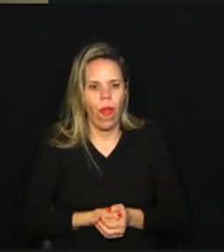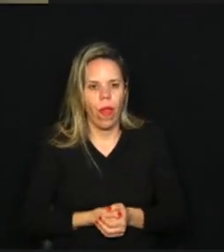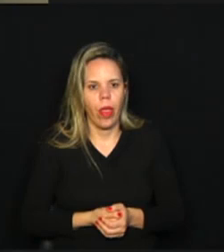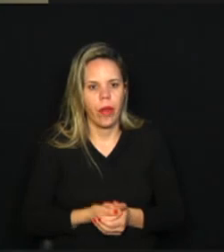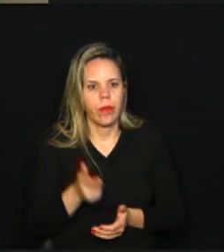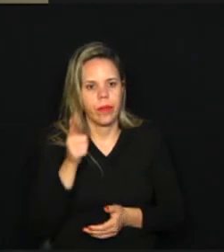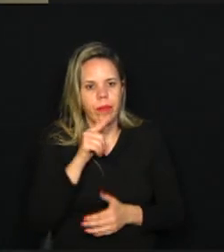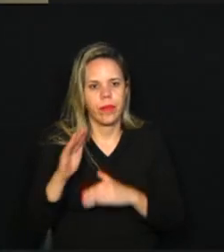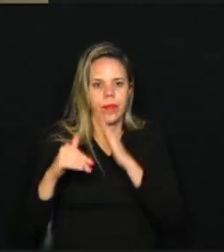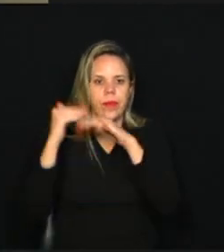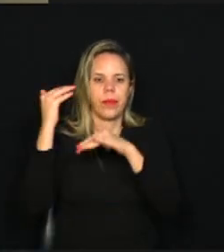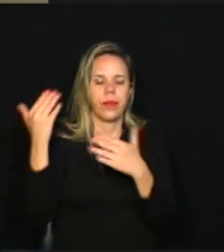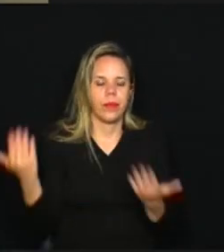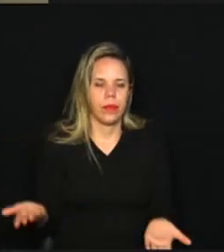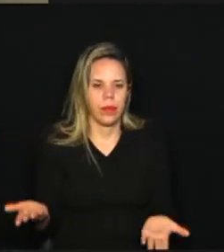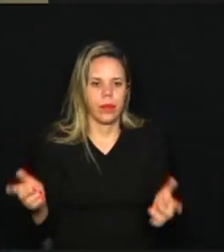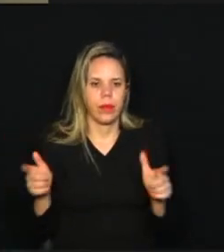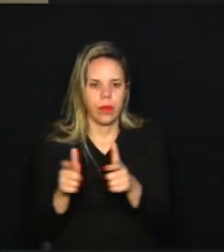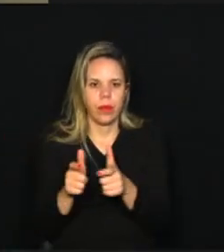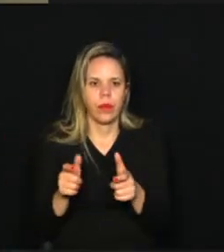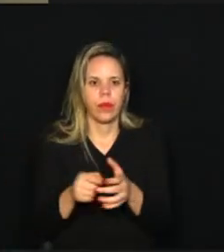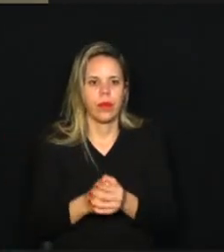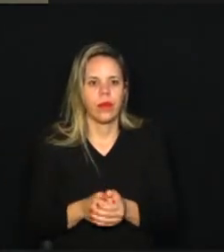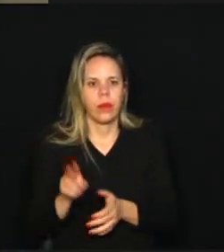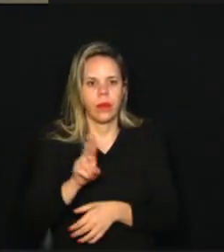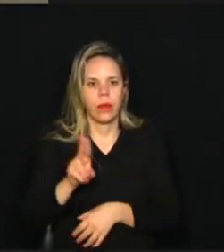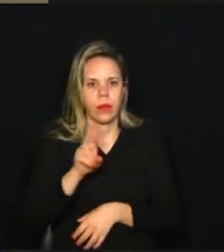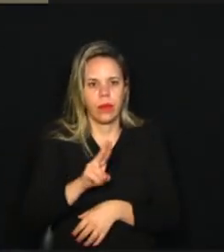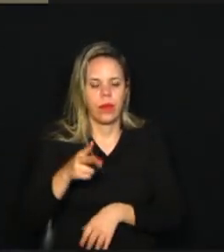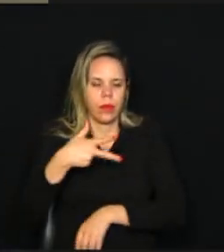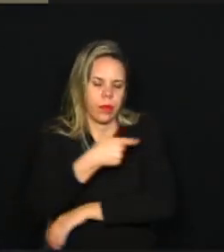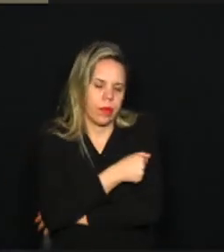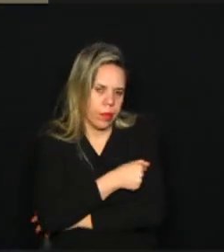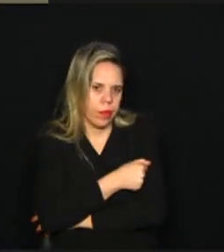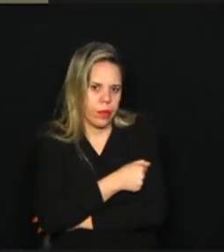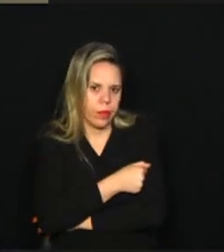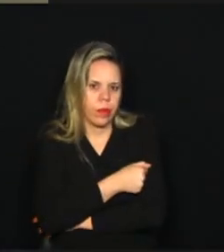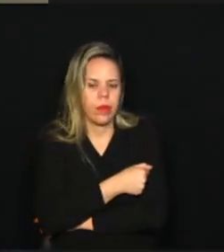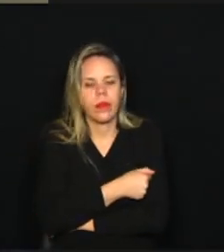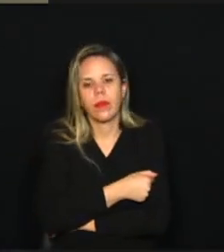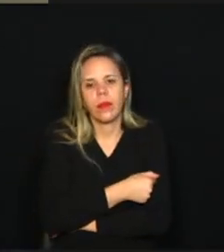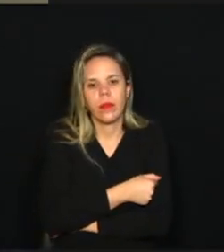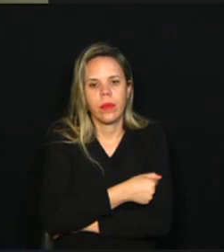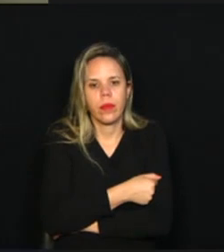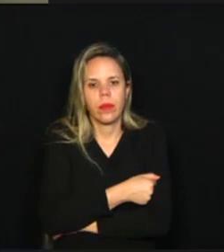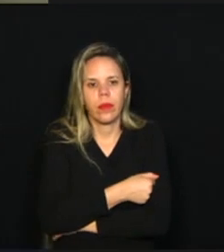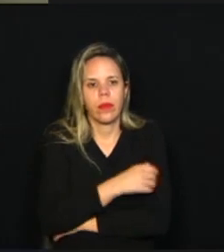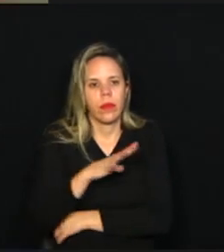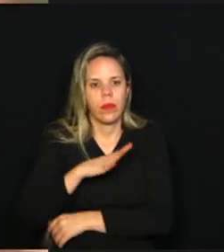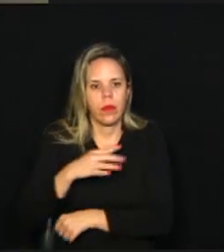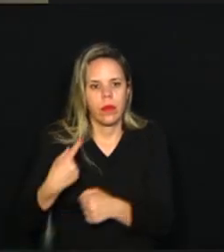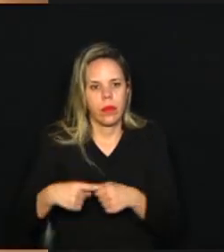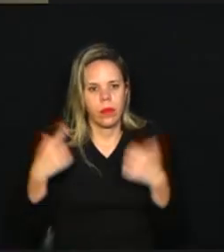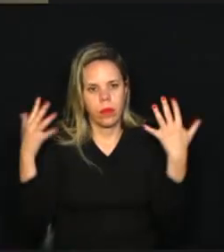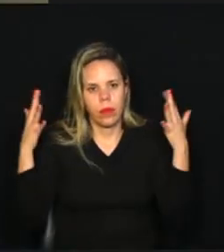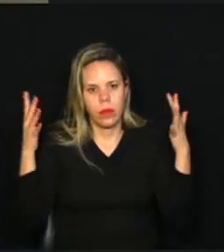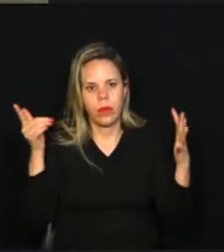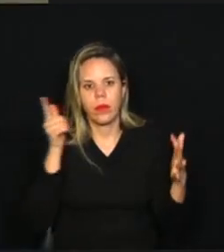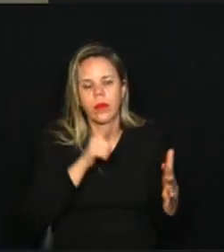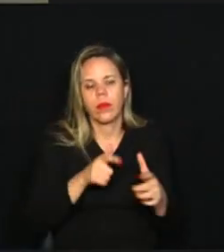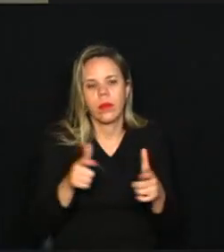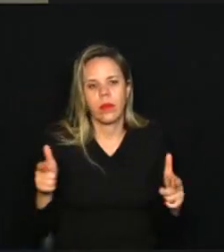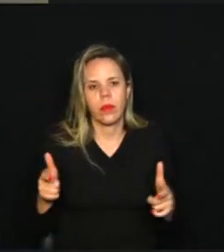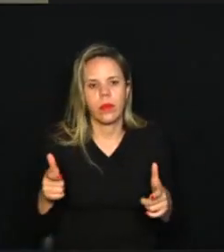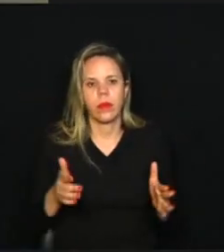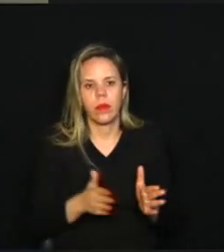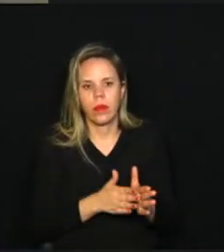conseguiram avançar, né, a redução dos casos, utilizaram, que é a vacina, né, que o município aí está de parabéns, está conseguindo avançar as